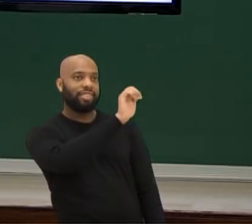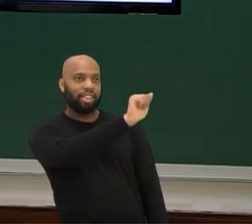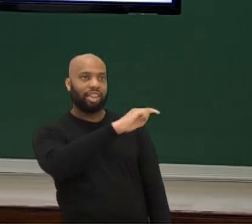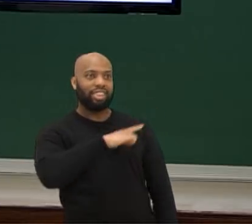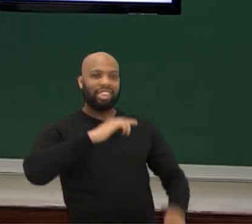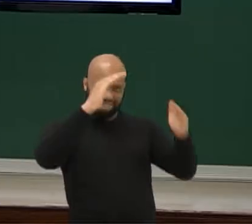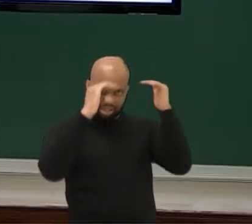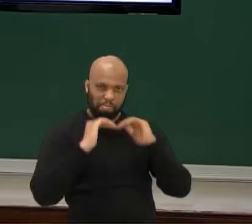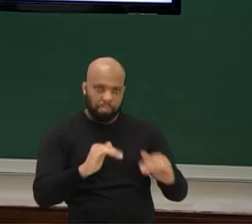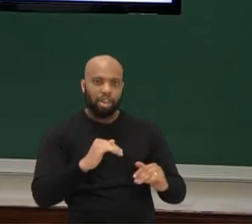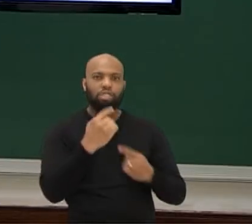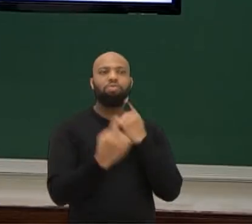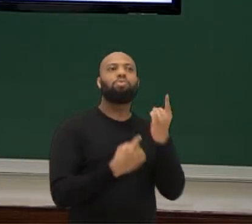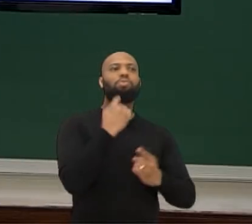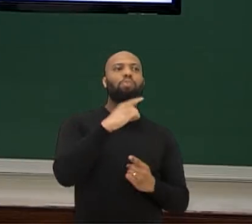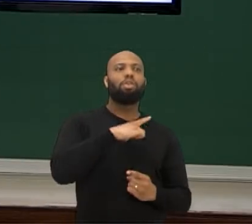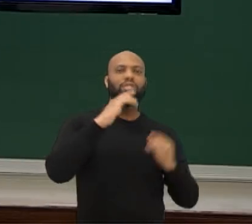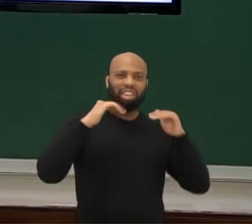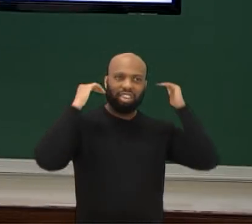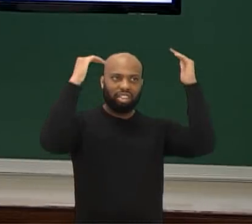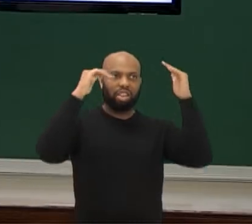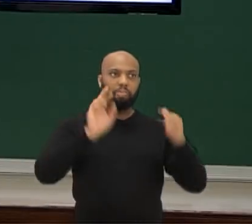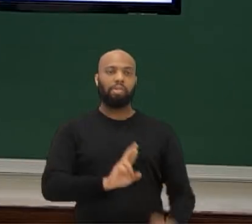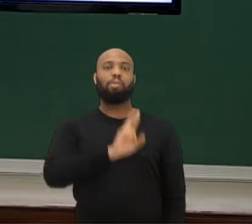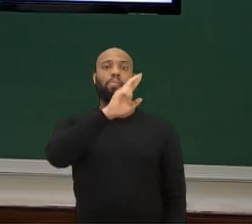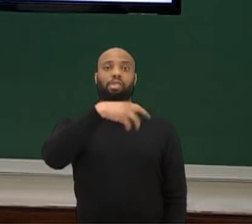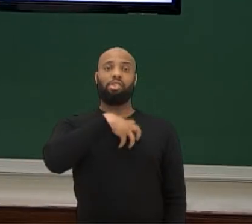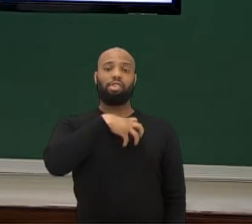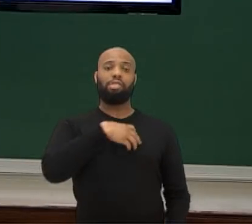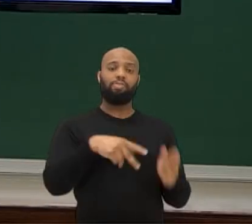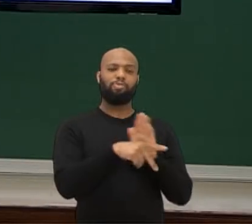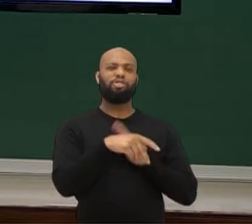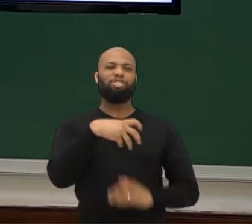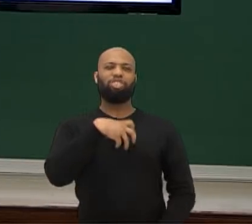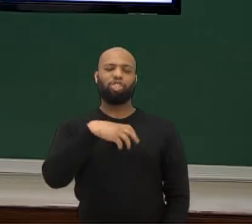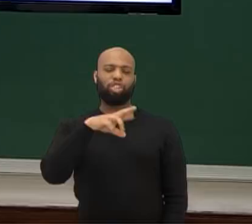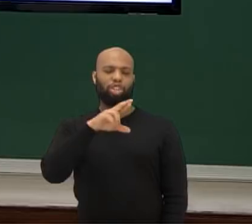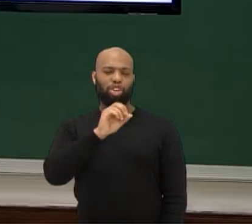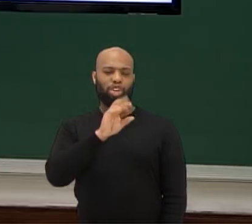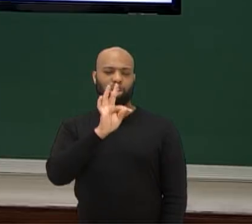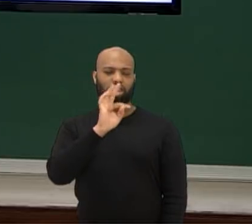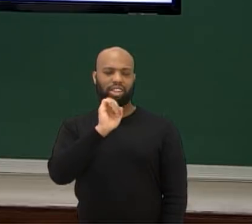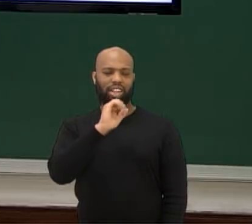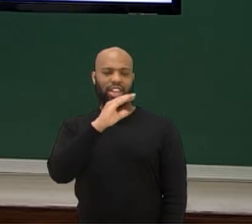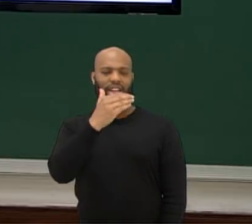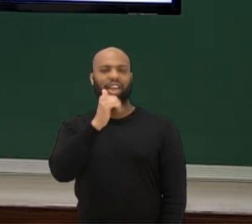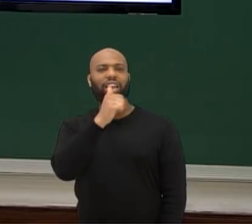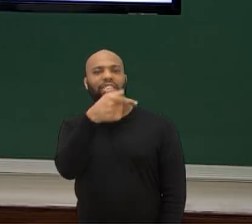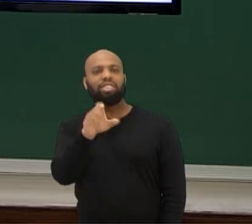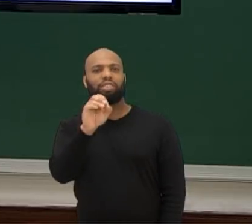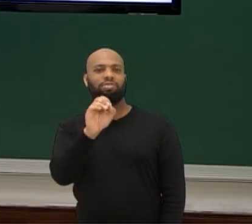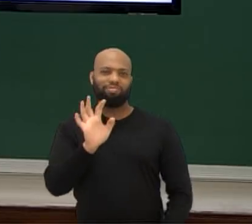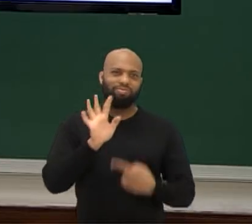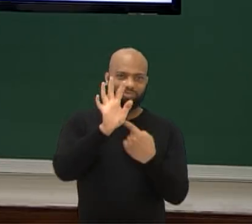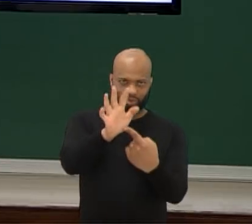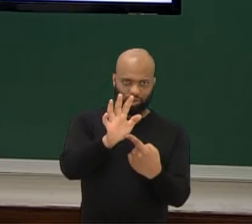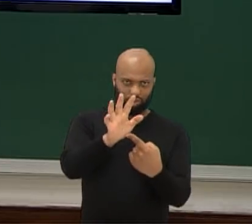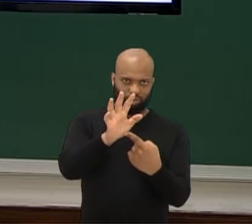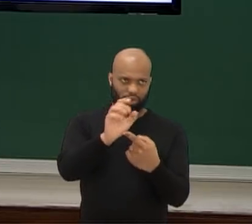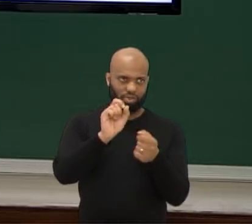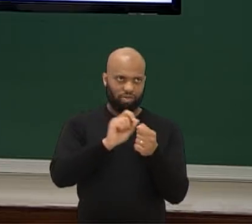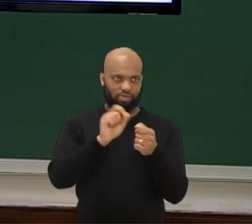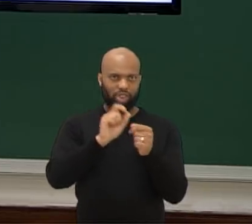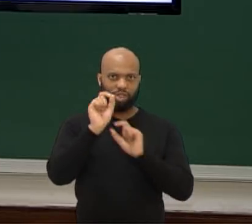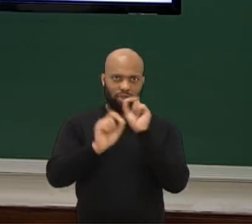embaixo, qual das figuras representa a sua simetria de rotação? Que é essa que a gente acabou de mostrar ali, que ela faz